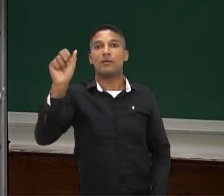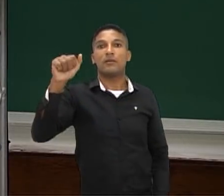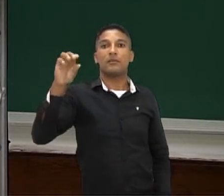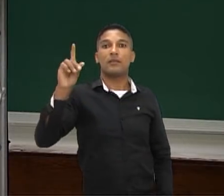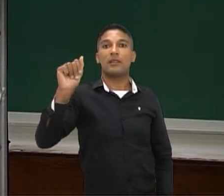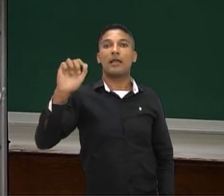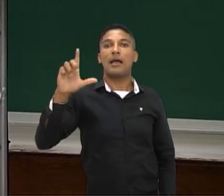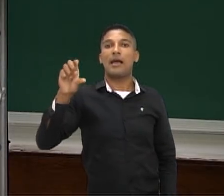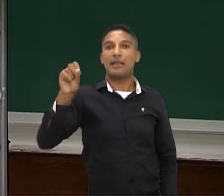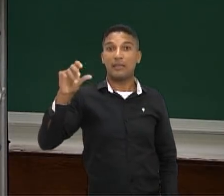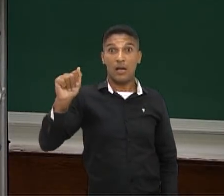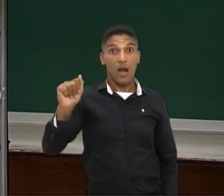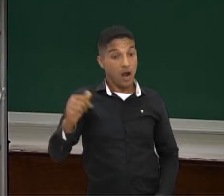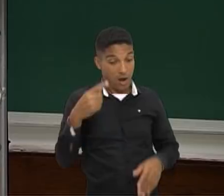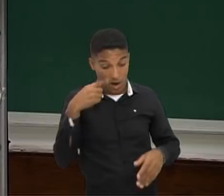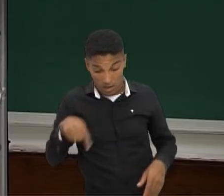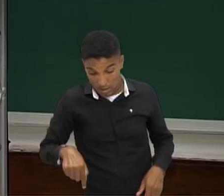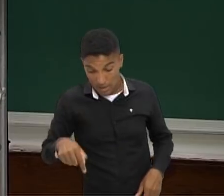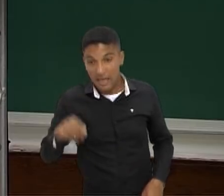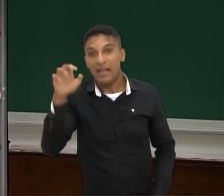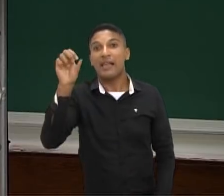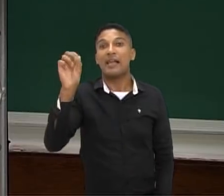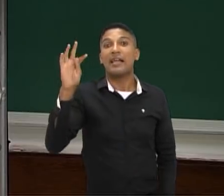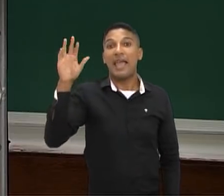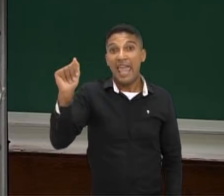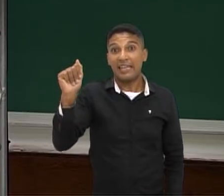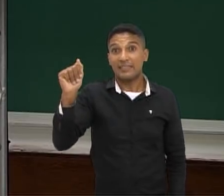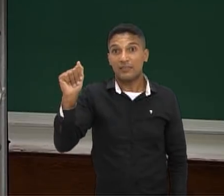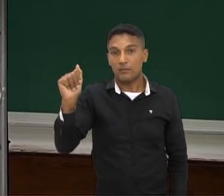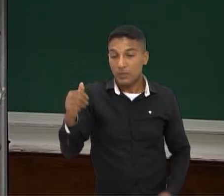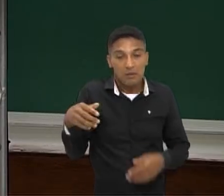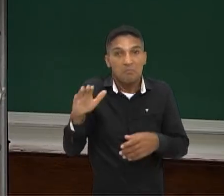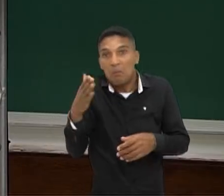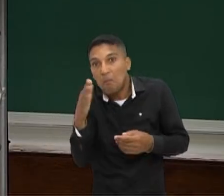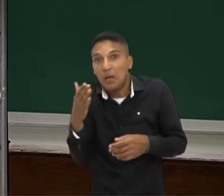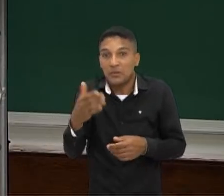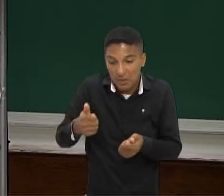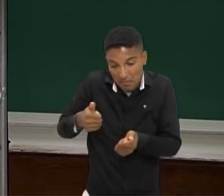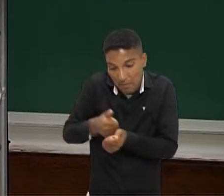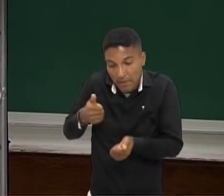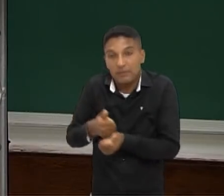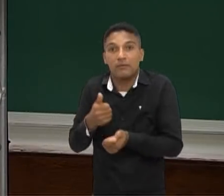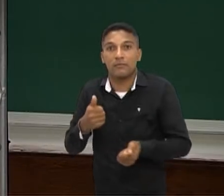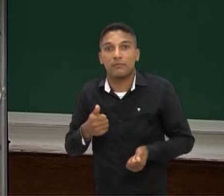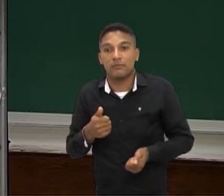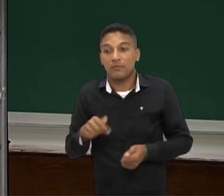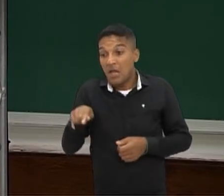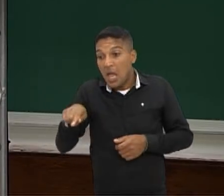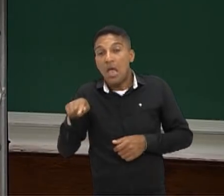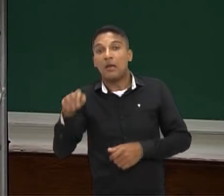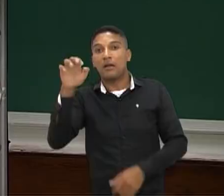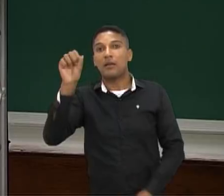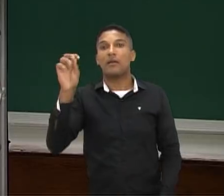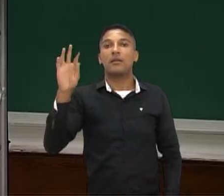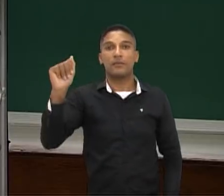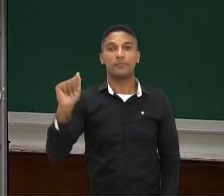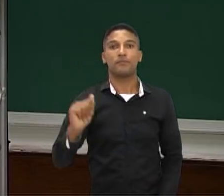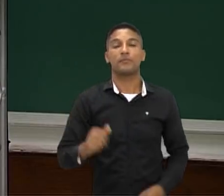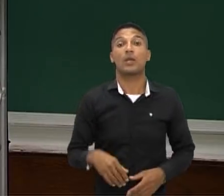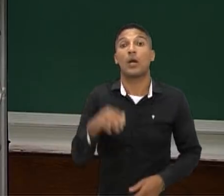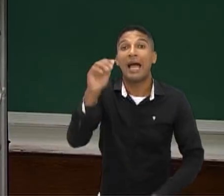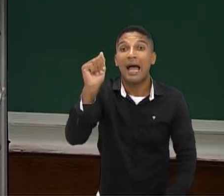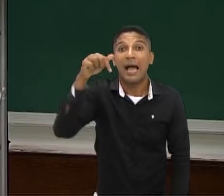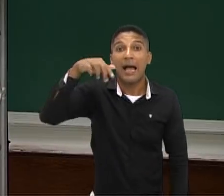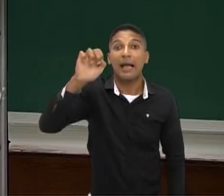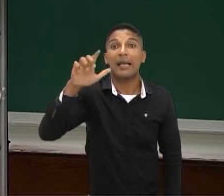Então a gente tem essa diferença entre este e esse, essa e esta, né? E aquele, aquela é quando está longe.